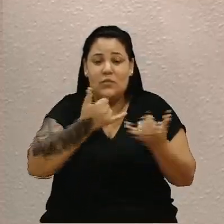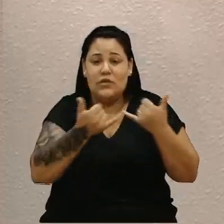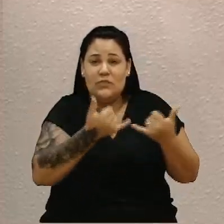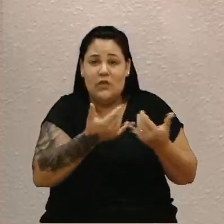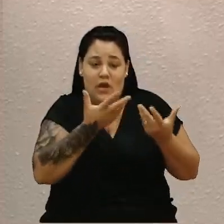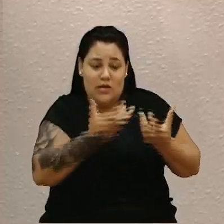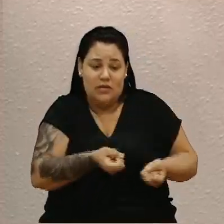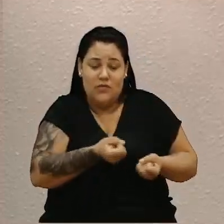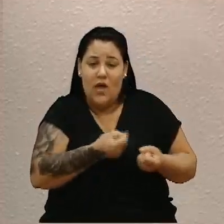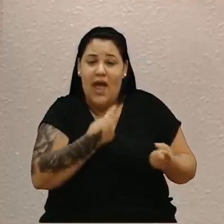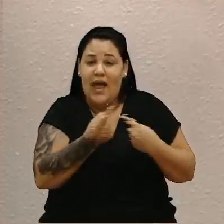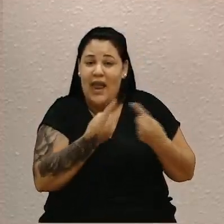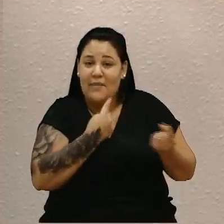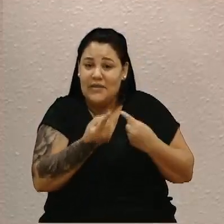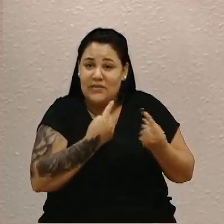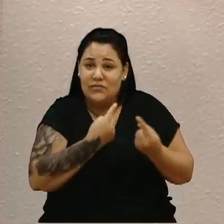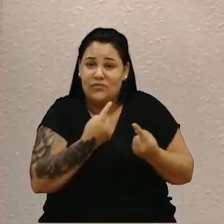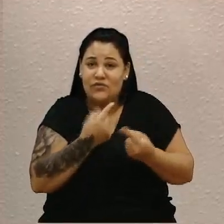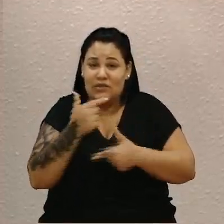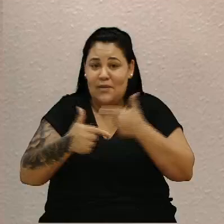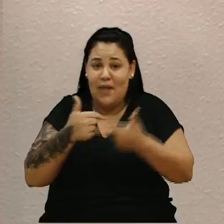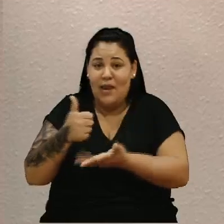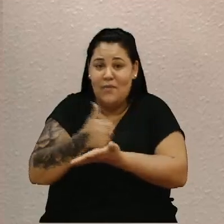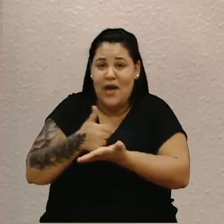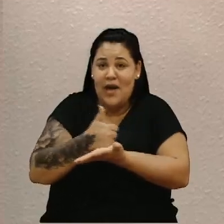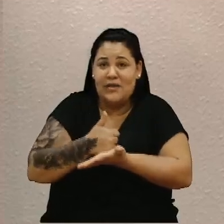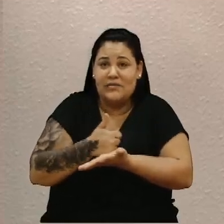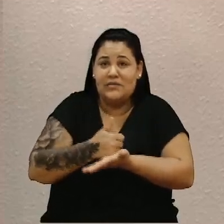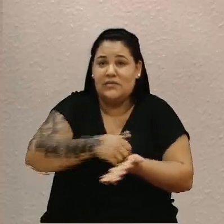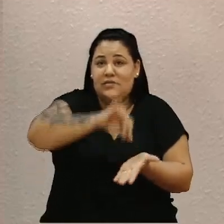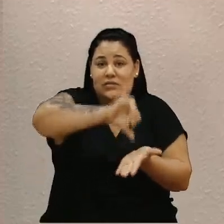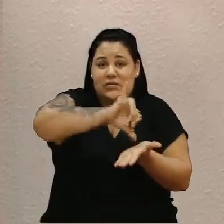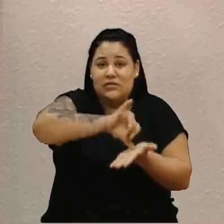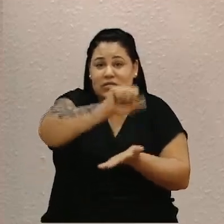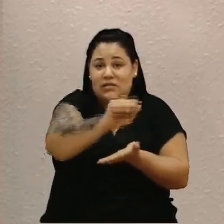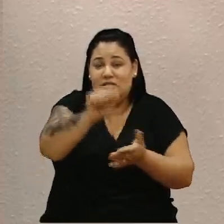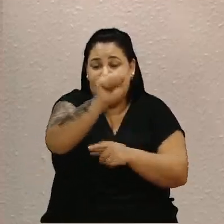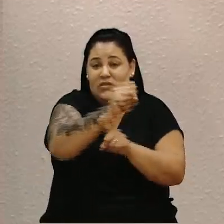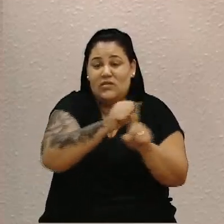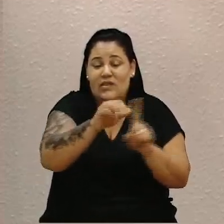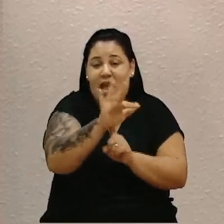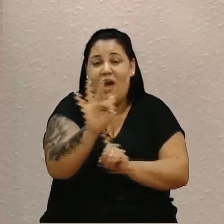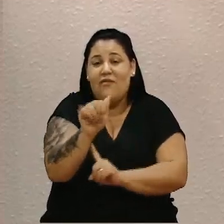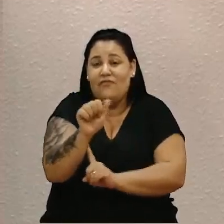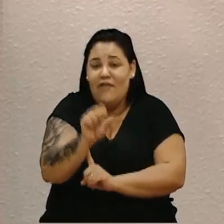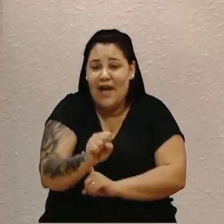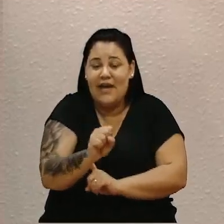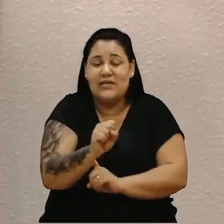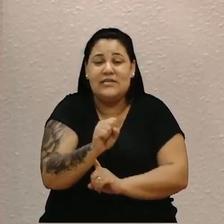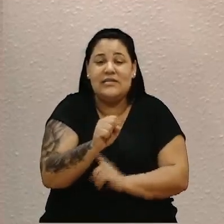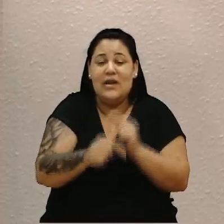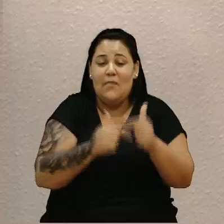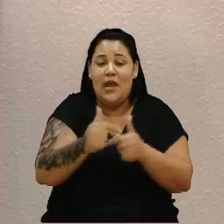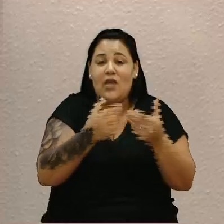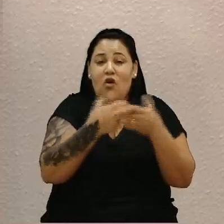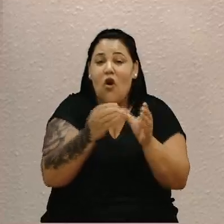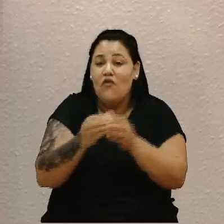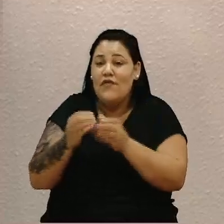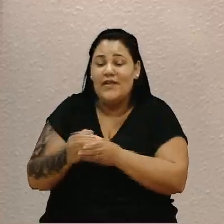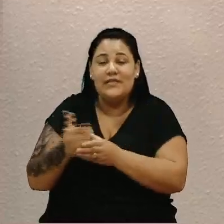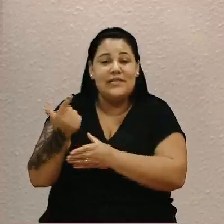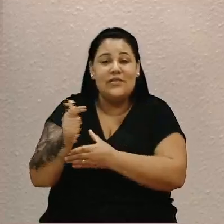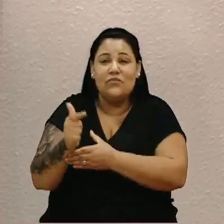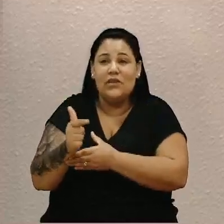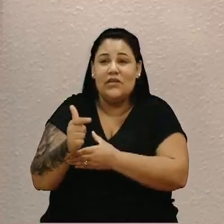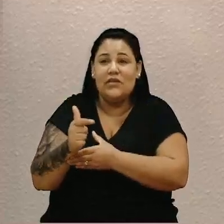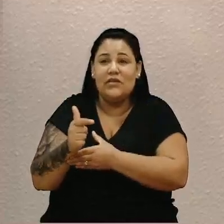dos trabalhadores de serviços básicos como Centro de Referência de Assistência Social, serviços de convivência, que não têm tido, por exemplo, serviços